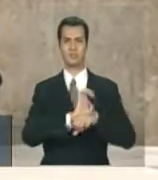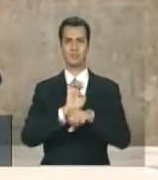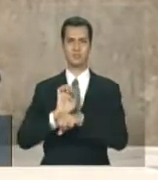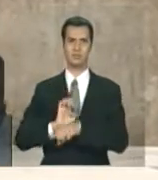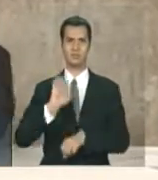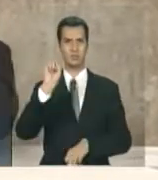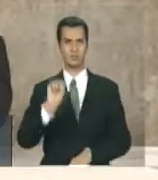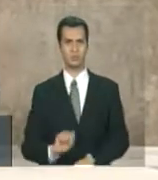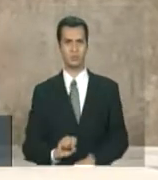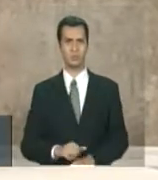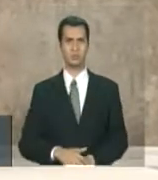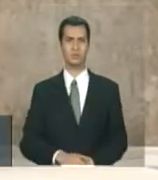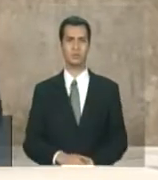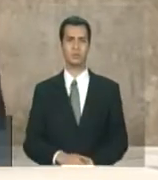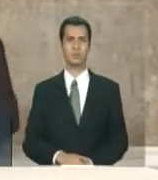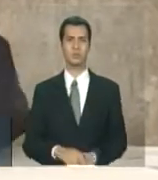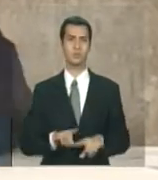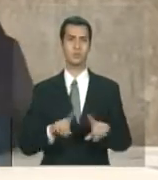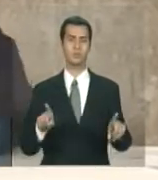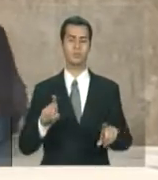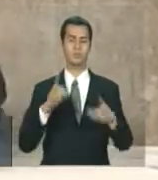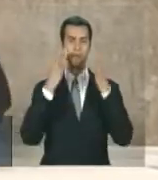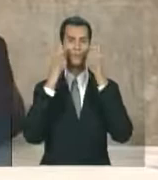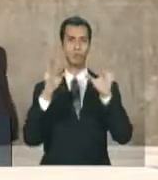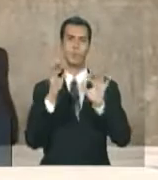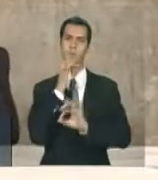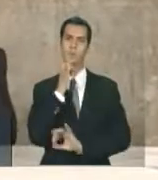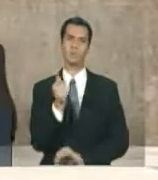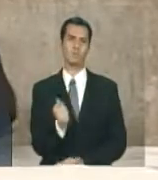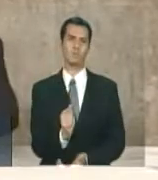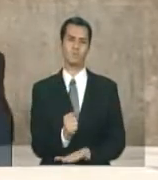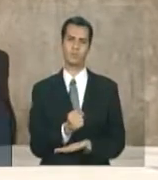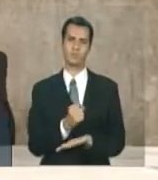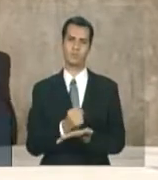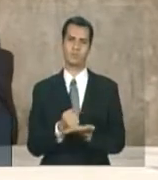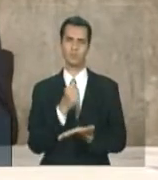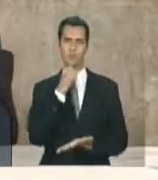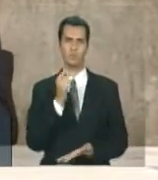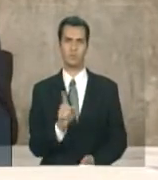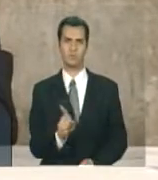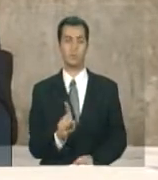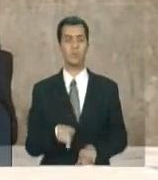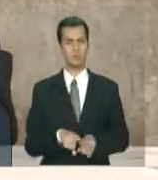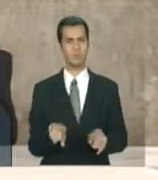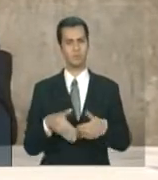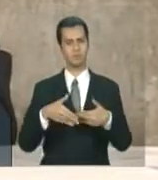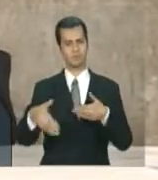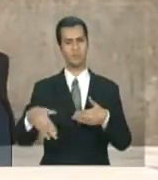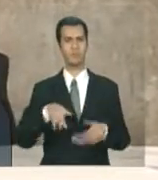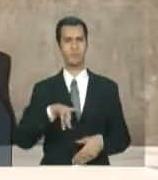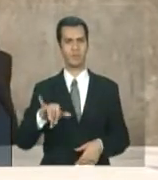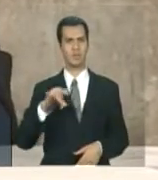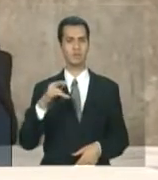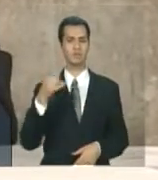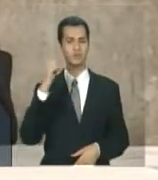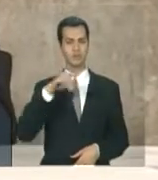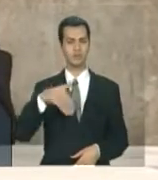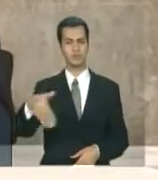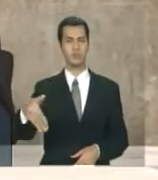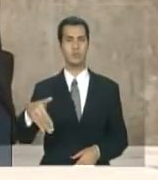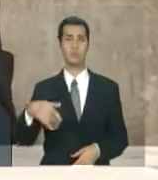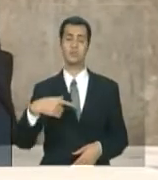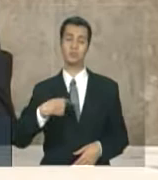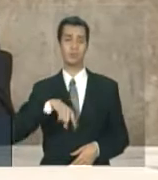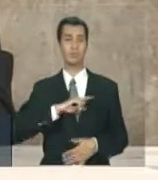não houve ainda a formalização do processo, mas isso deve ser cumprido nos próximos dias, e há